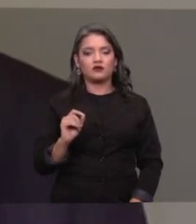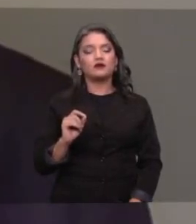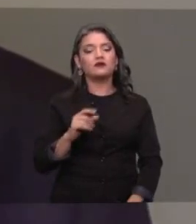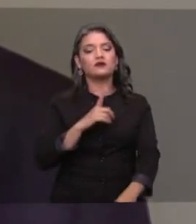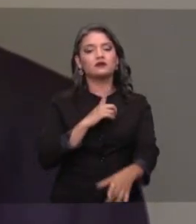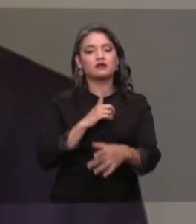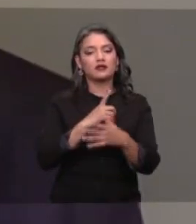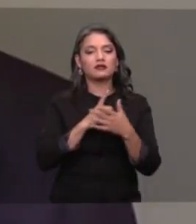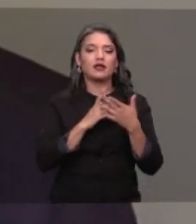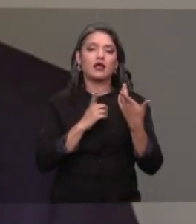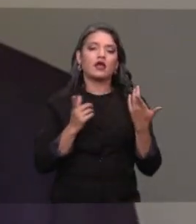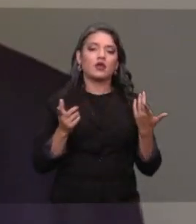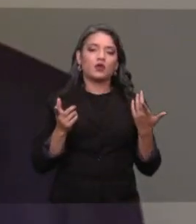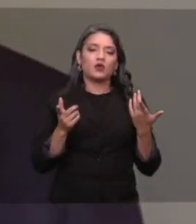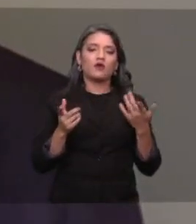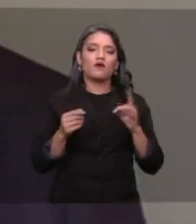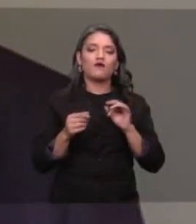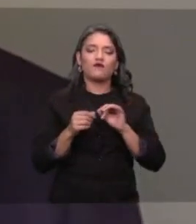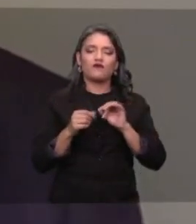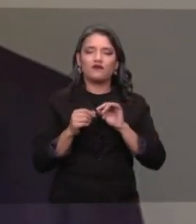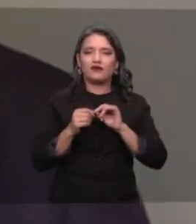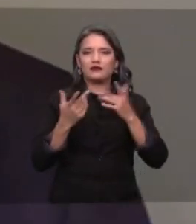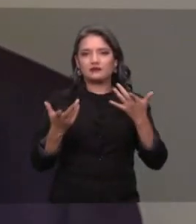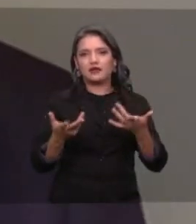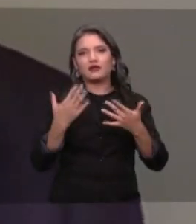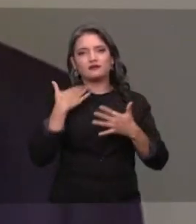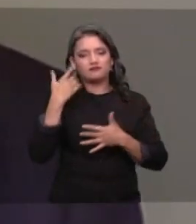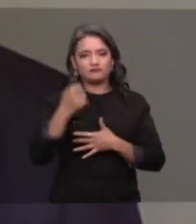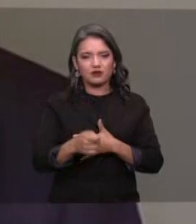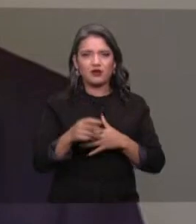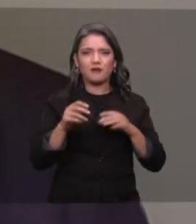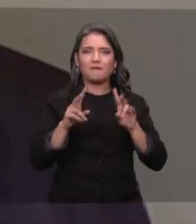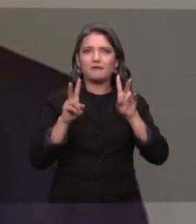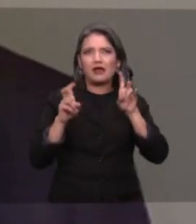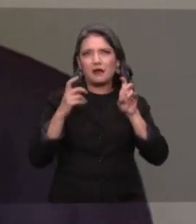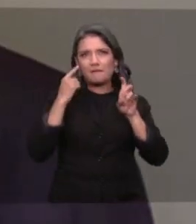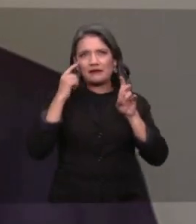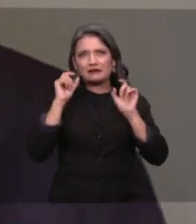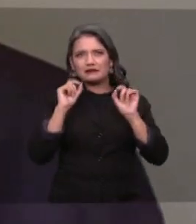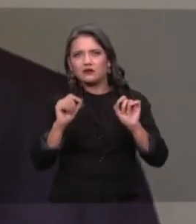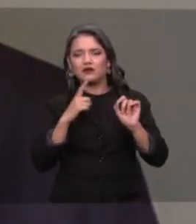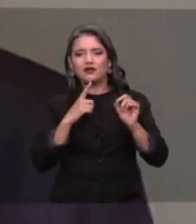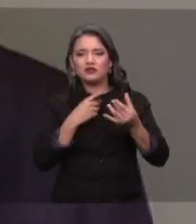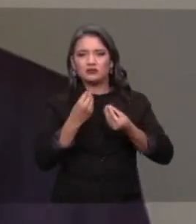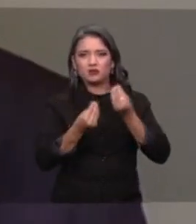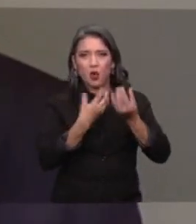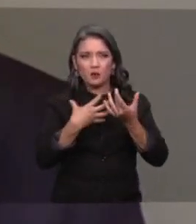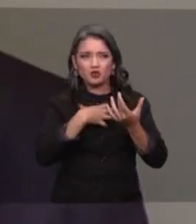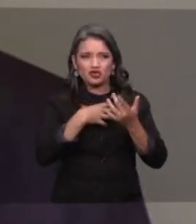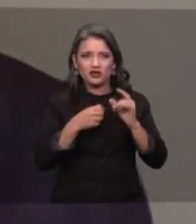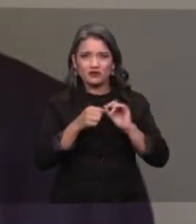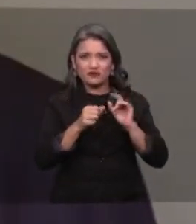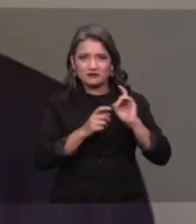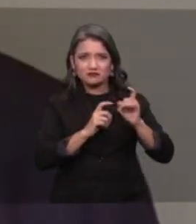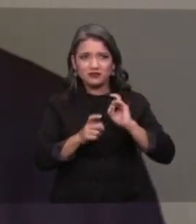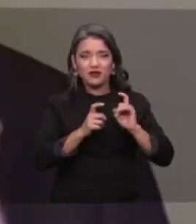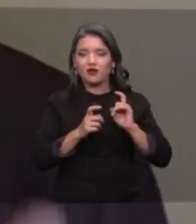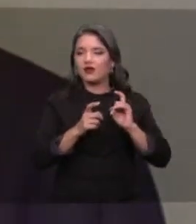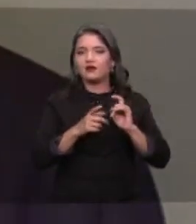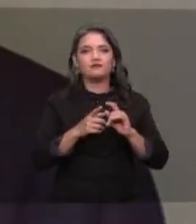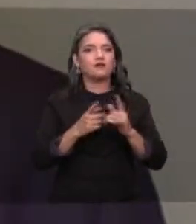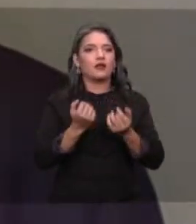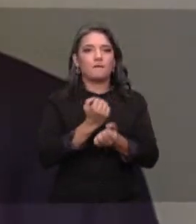ideia, cito entre aspas, sobre o aspecto operacional, mostra-se incompatível com a